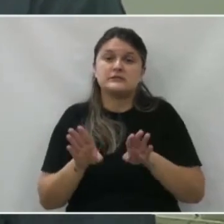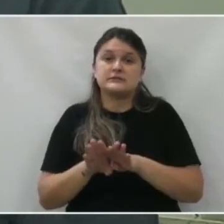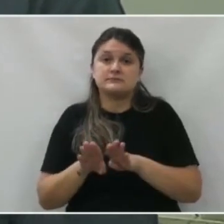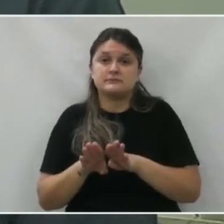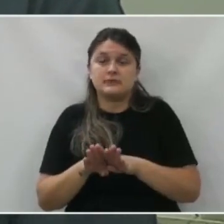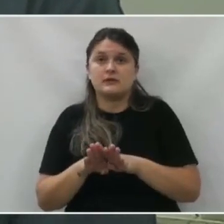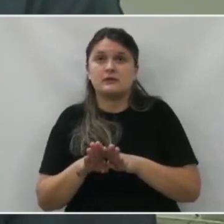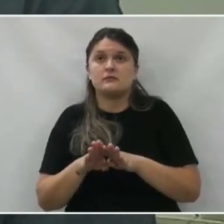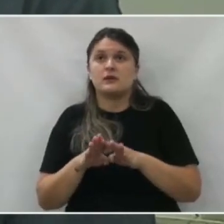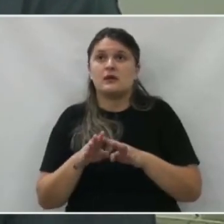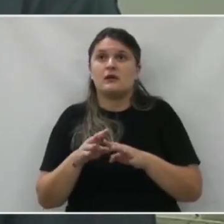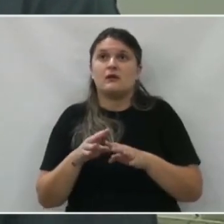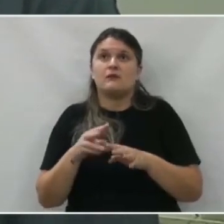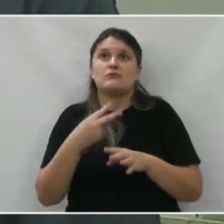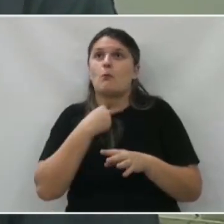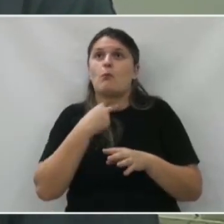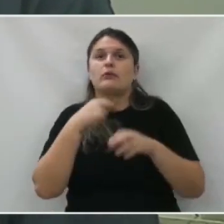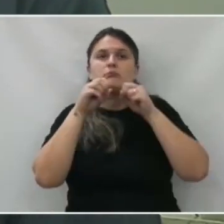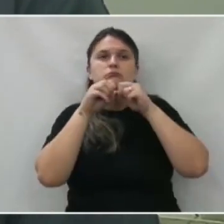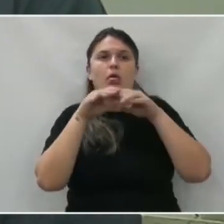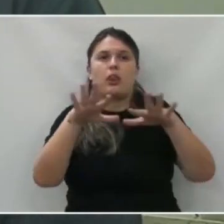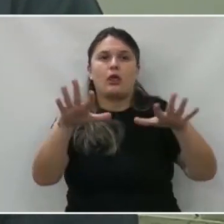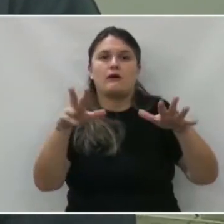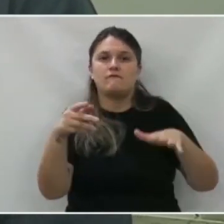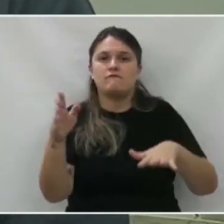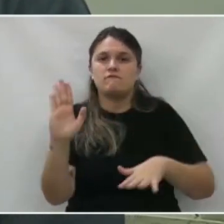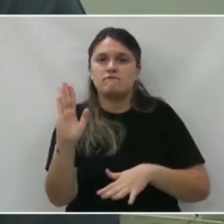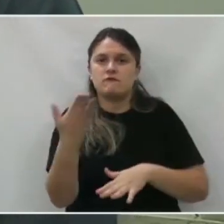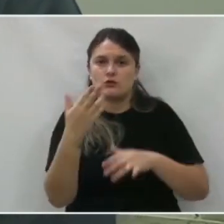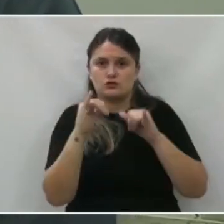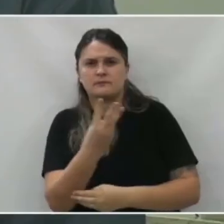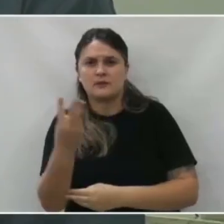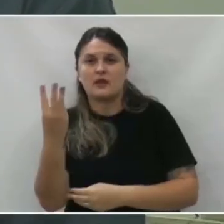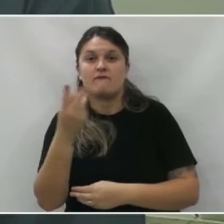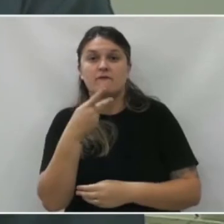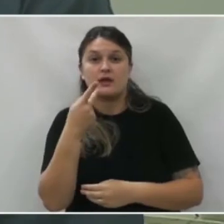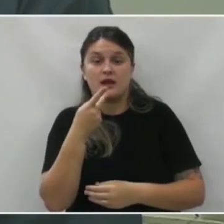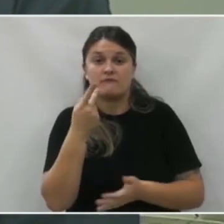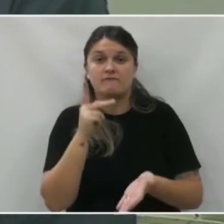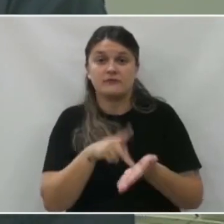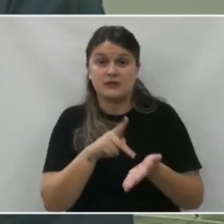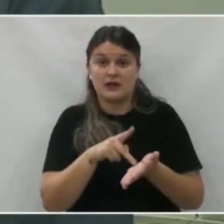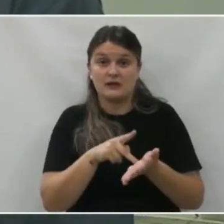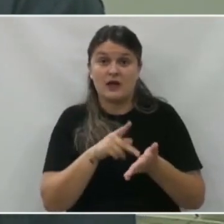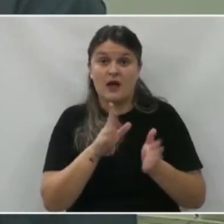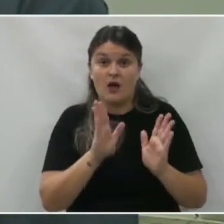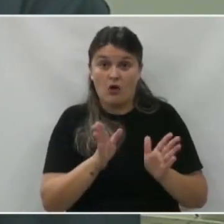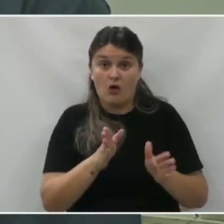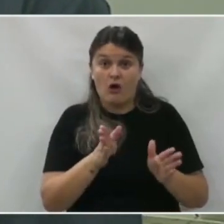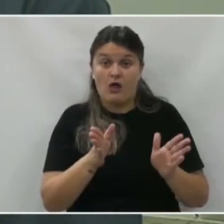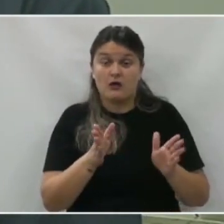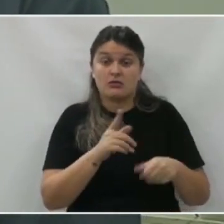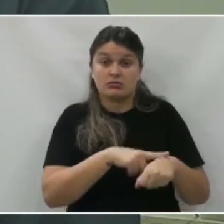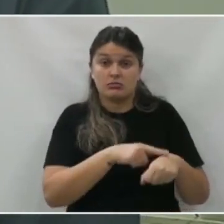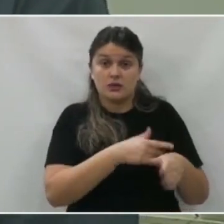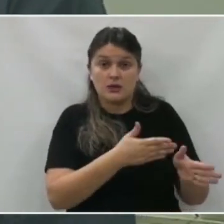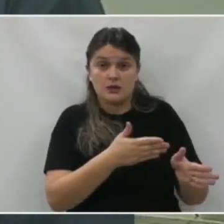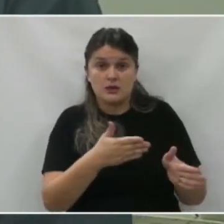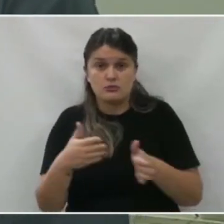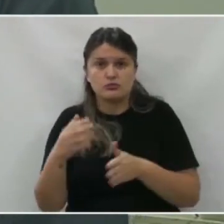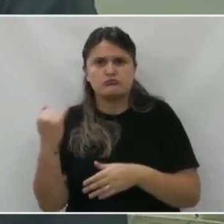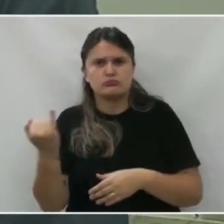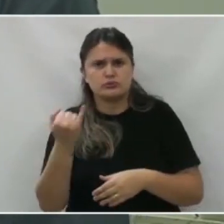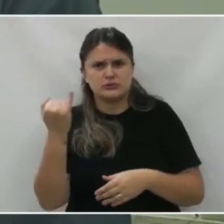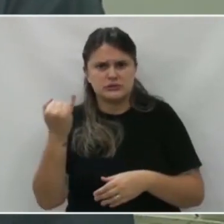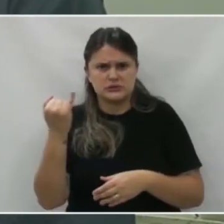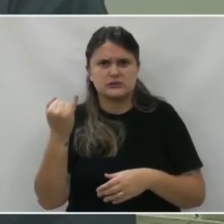ficar disseminando notícias aí que não condizem com a realidade. Realmente, nesse momento, da enorme importância